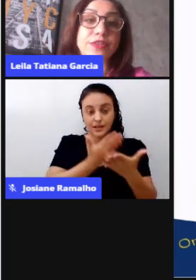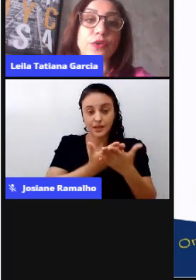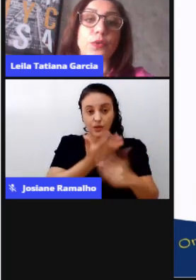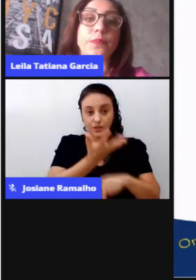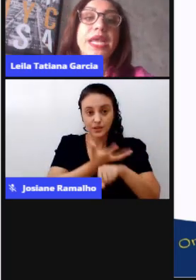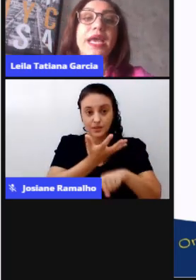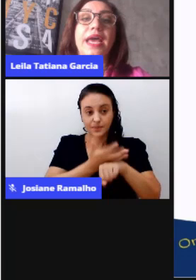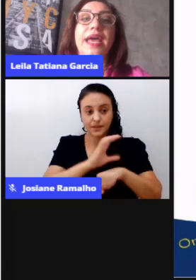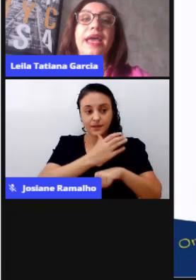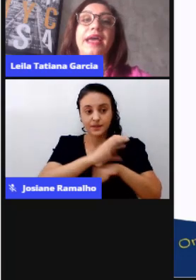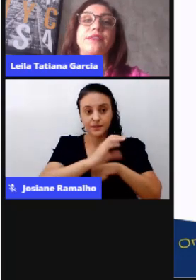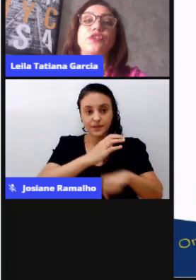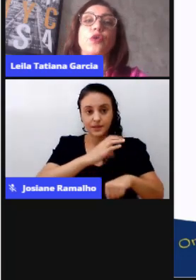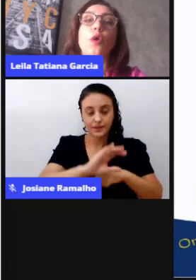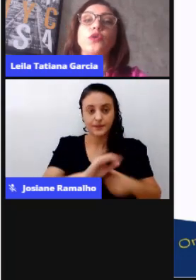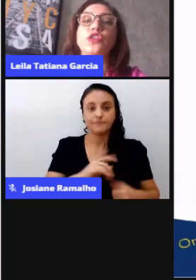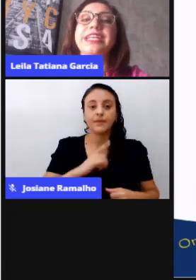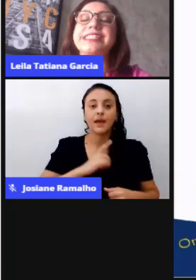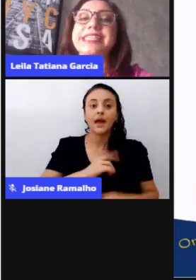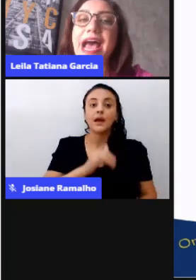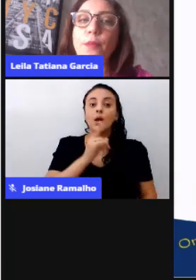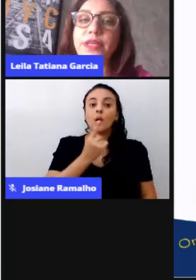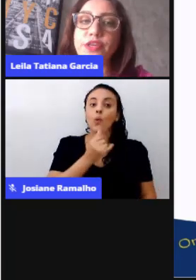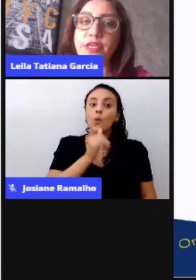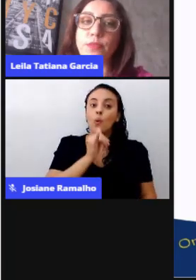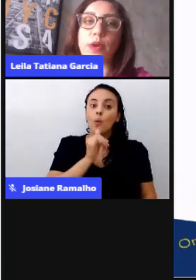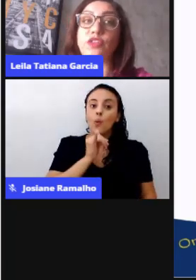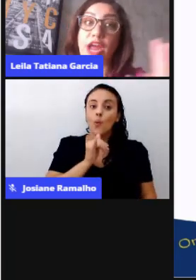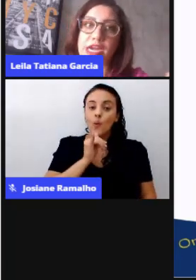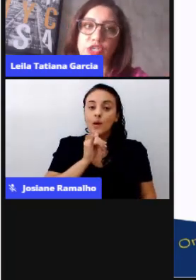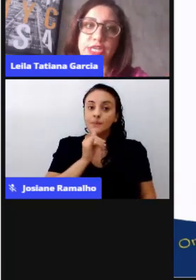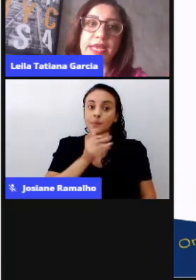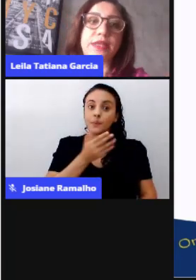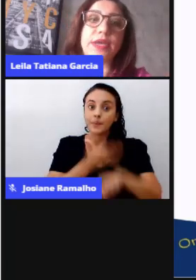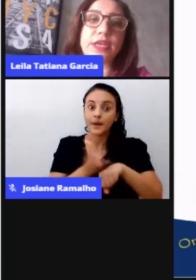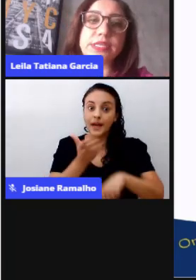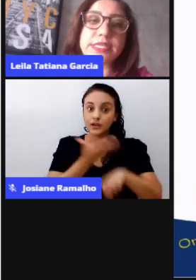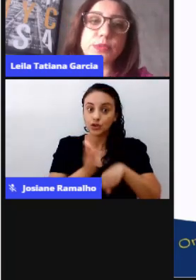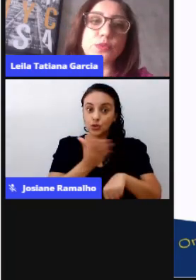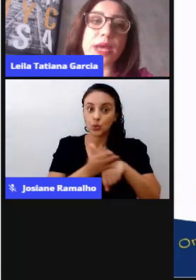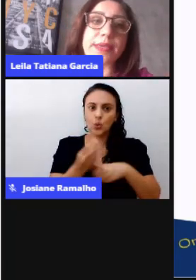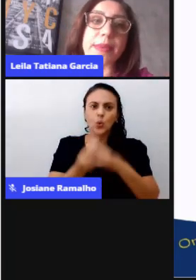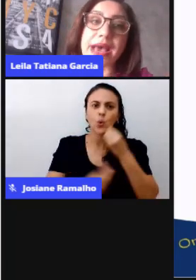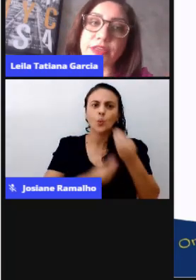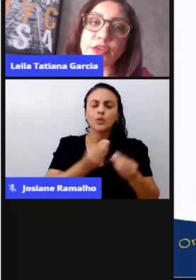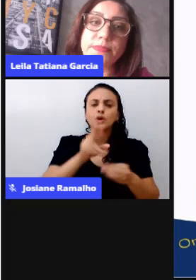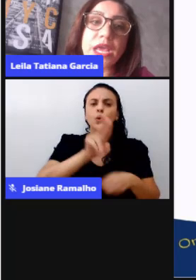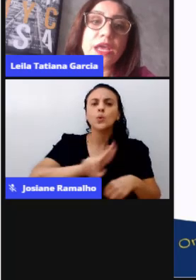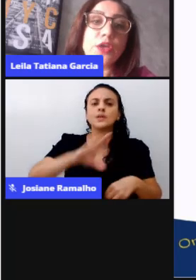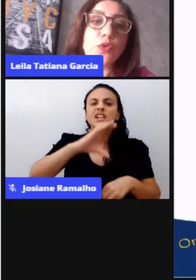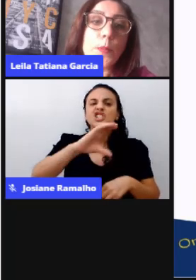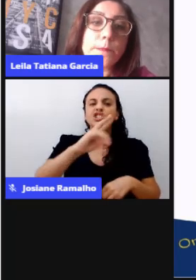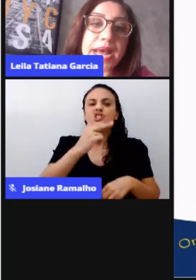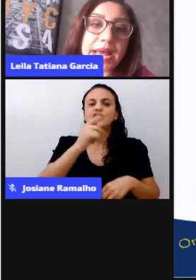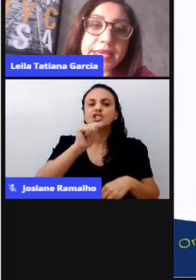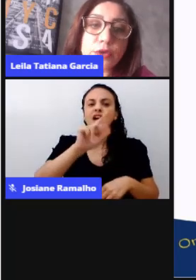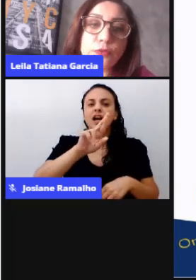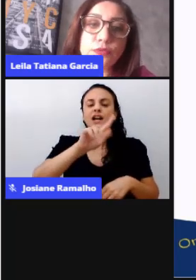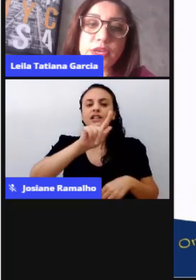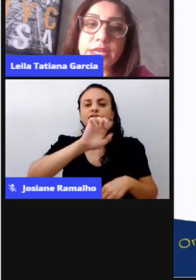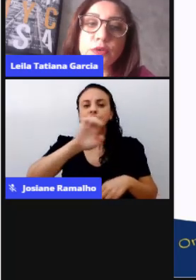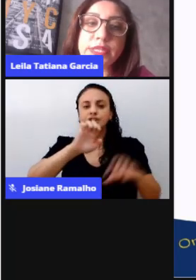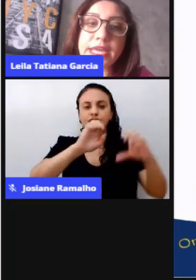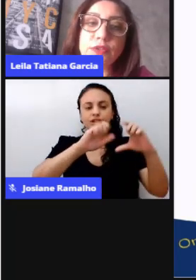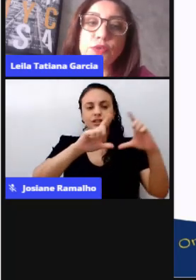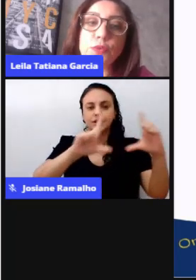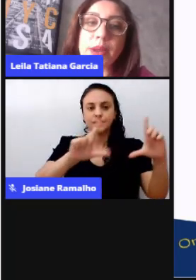exemplo prático de como utilizar uma charge, né? Então, aqui nós temos uma imagem de um pai e